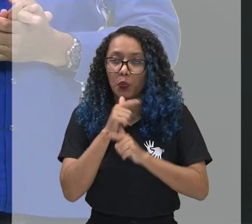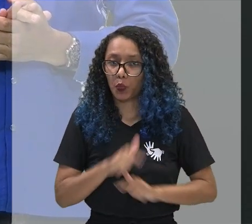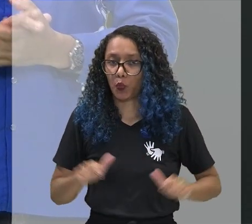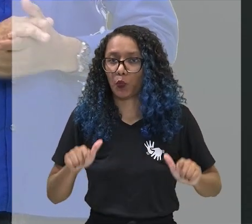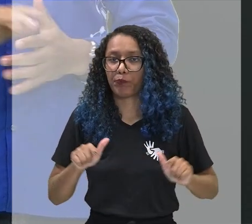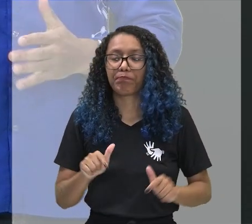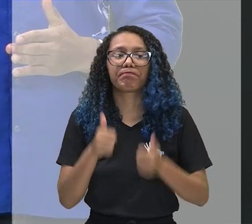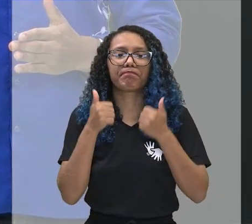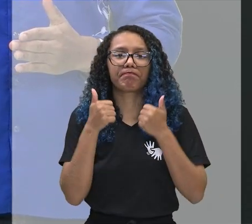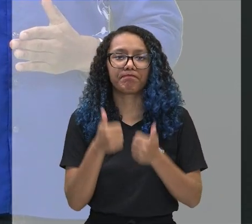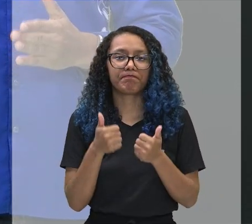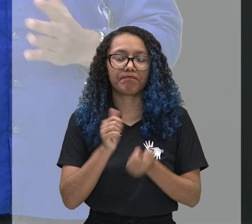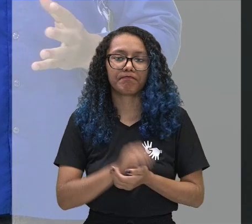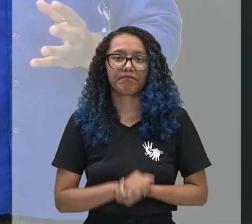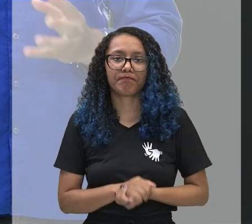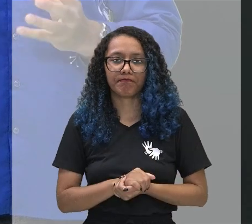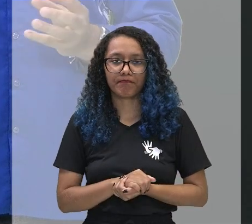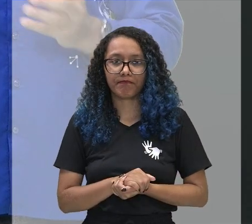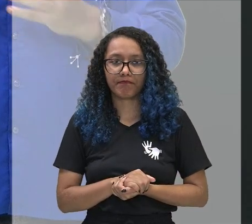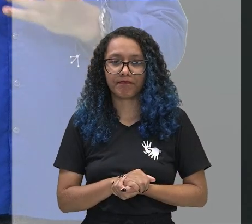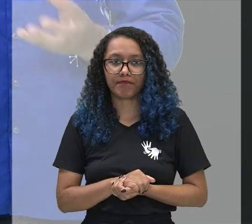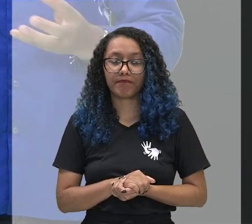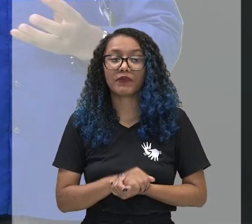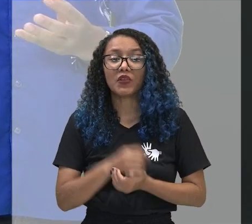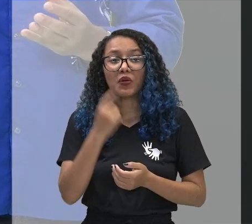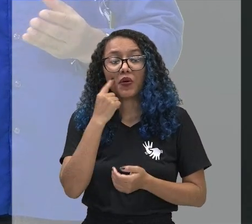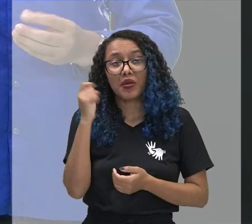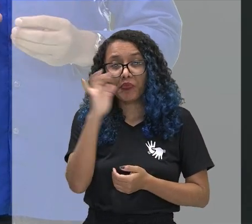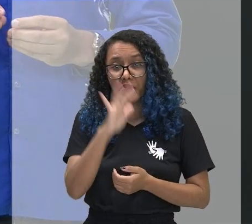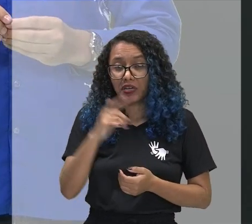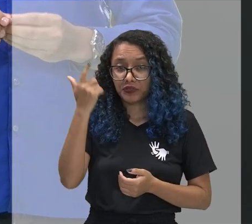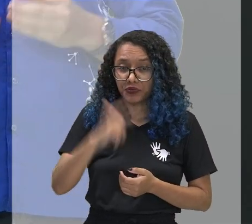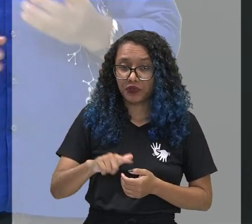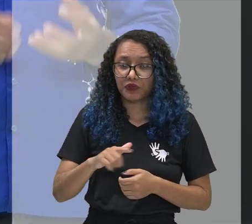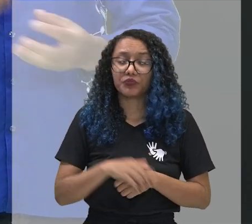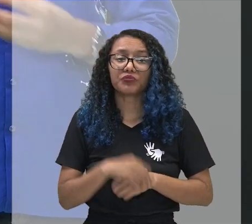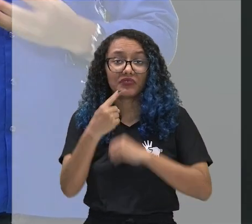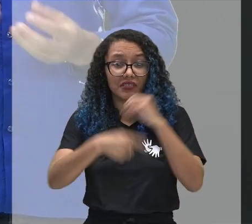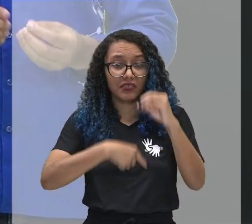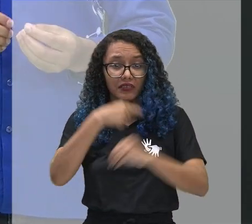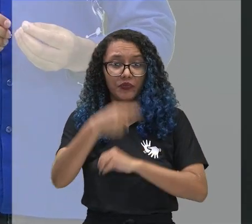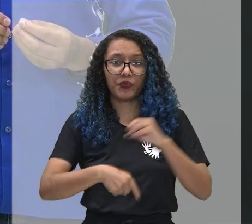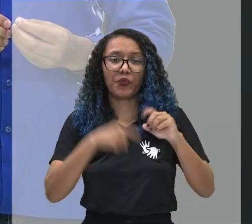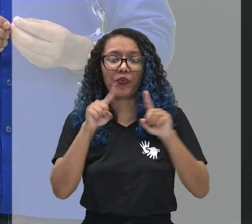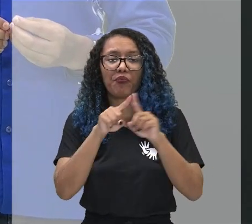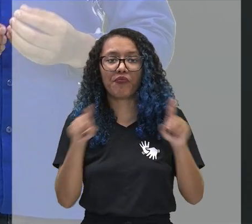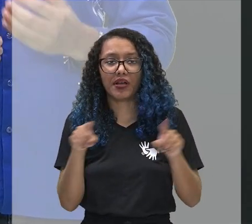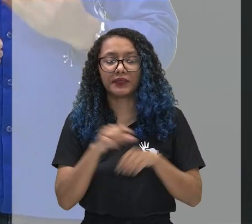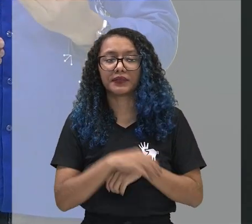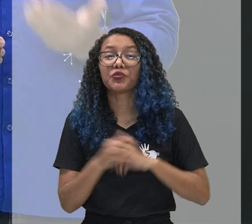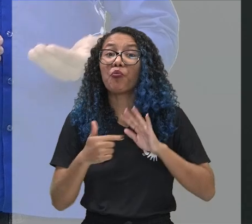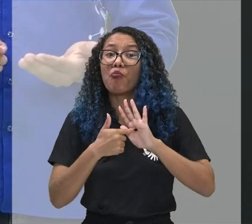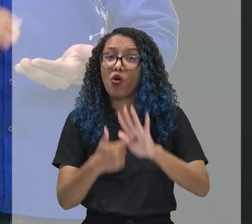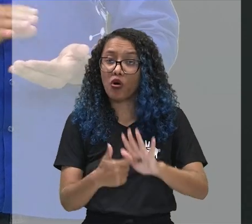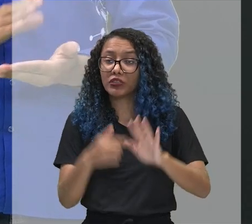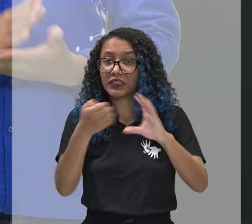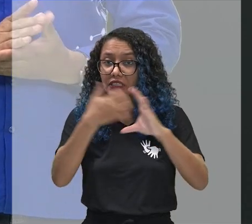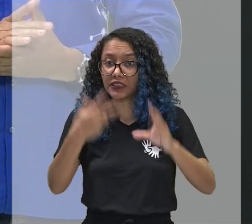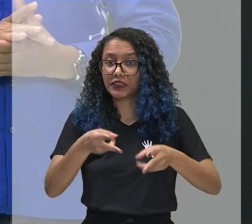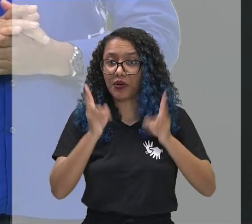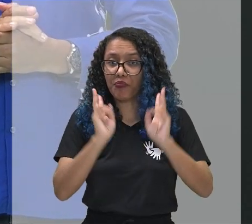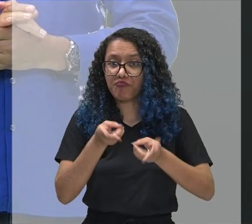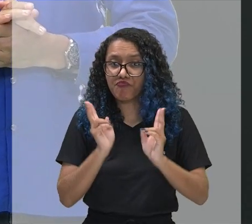certo? Aqui novamente tem um esquema de um átomo, ele não está mais em movimento, mas nós temos a mesma composição de